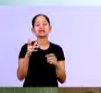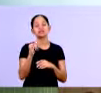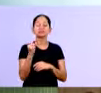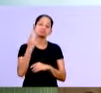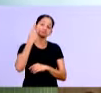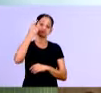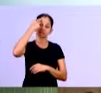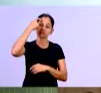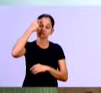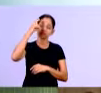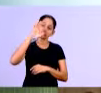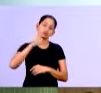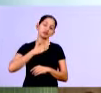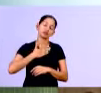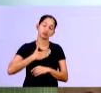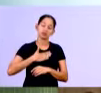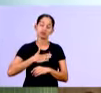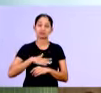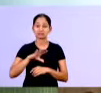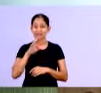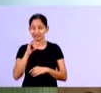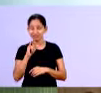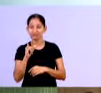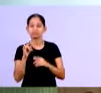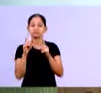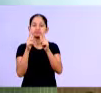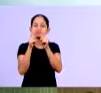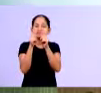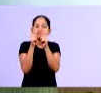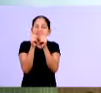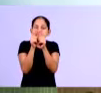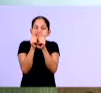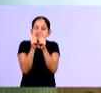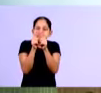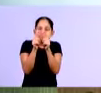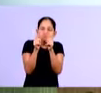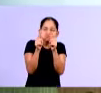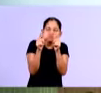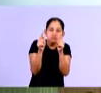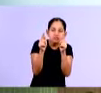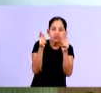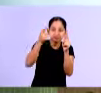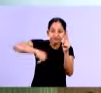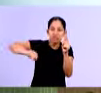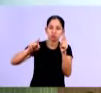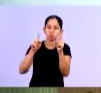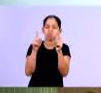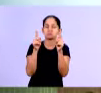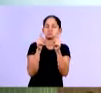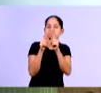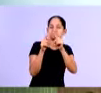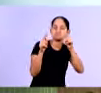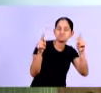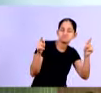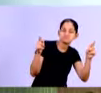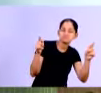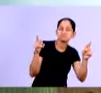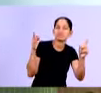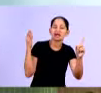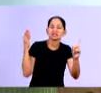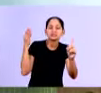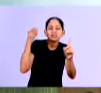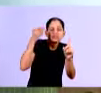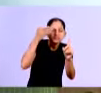casas decimais. Então, quanto mais casas decimais você utiliza na sua calculadora, mais próximo